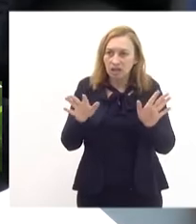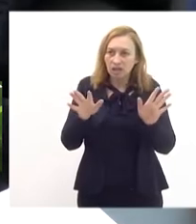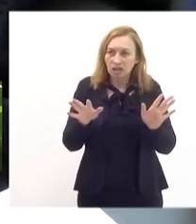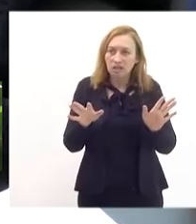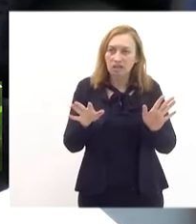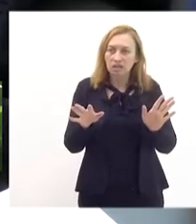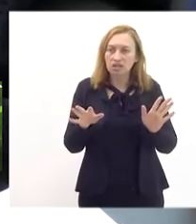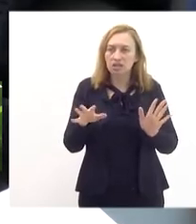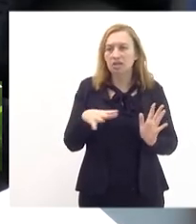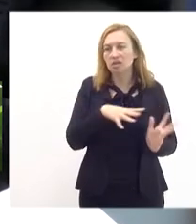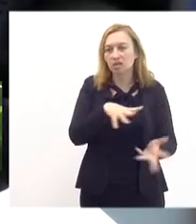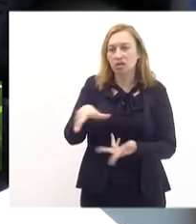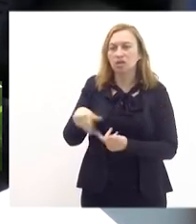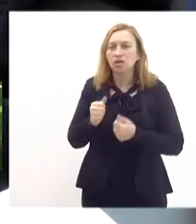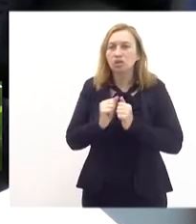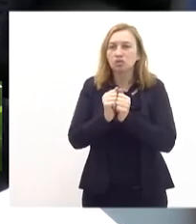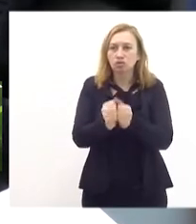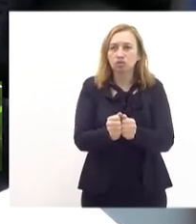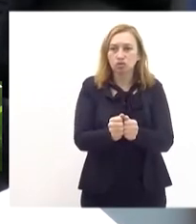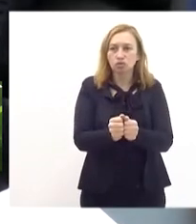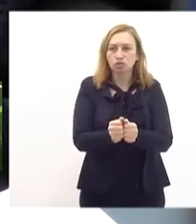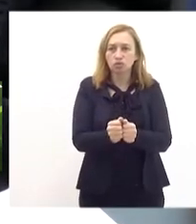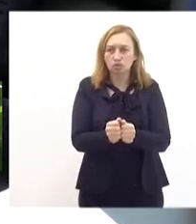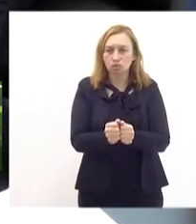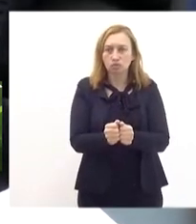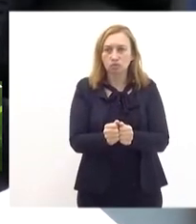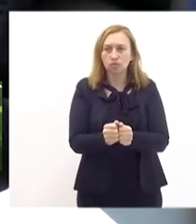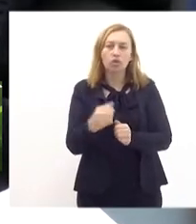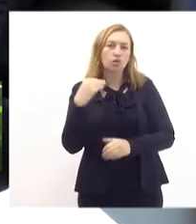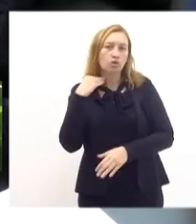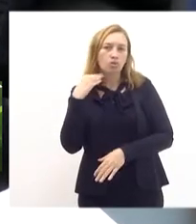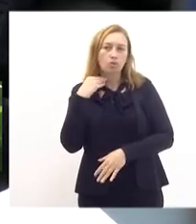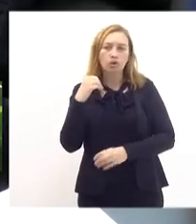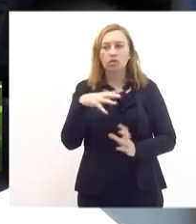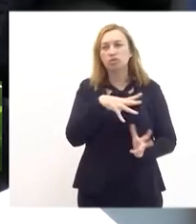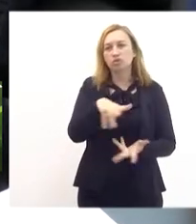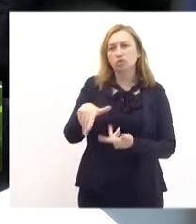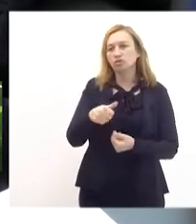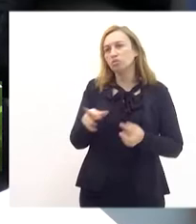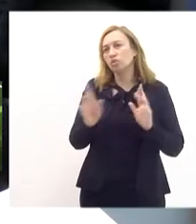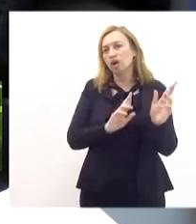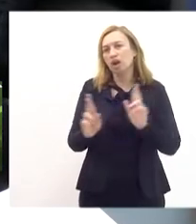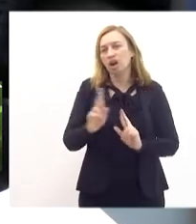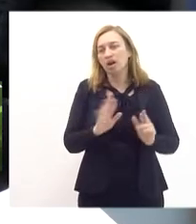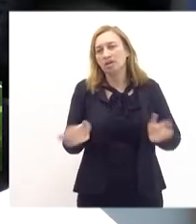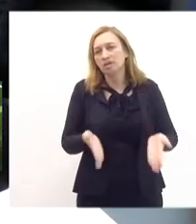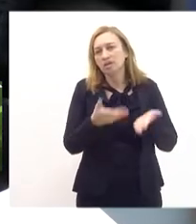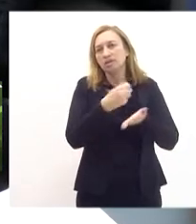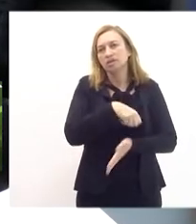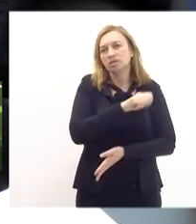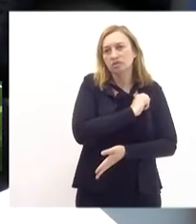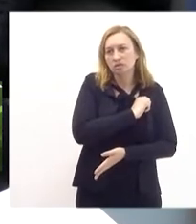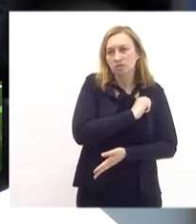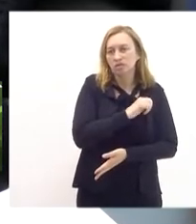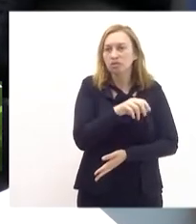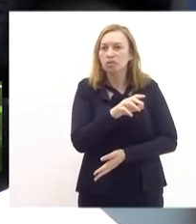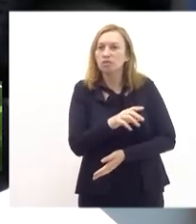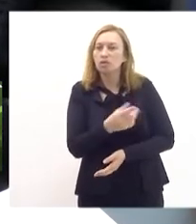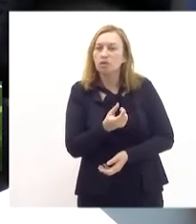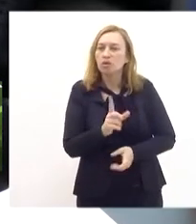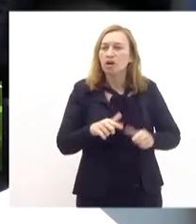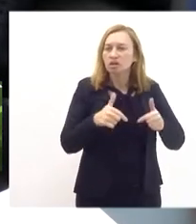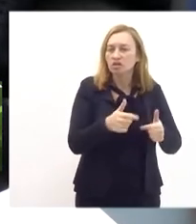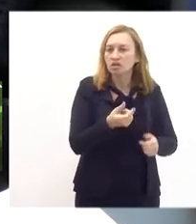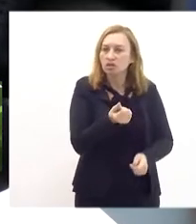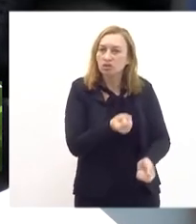Internacional, junto com os dados do Banco Mundial, que correlacionaram os incentivos fiscais com os atos de corrupção